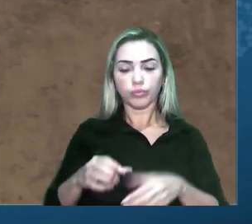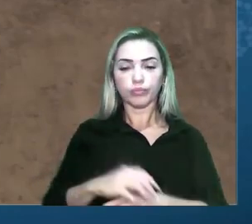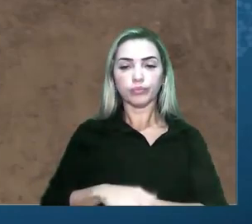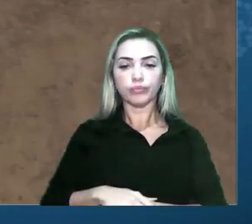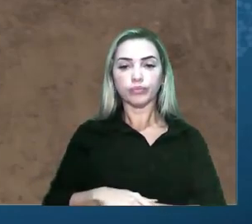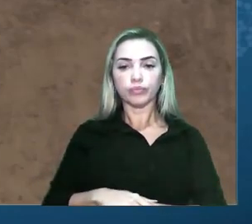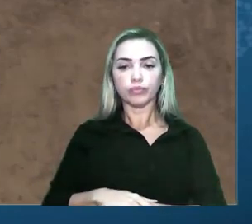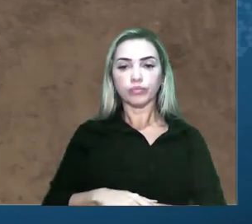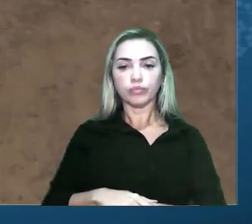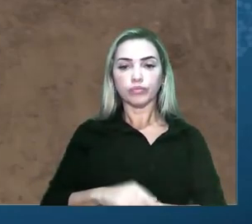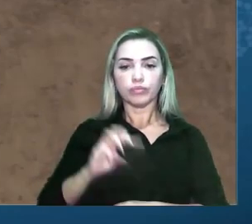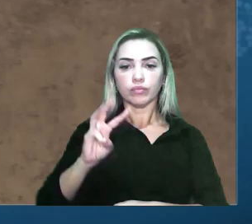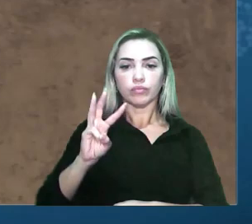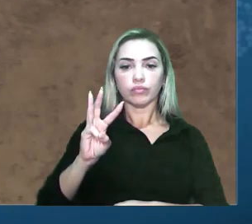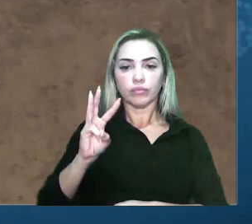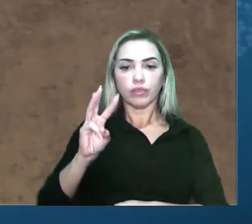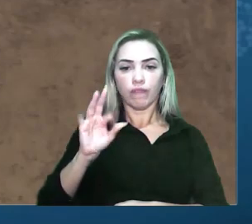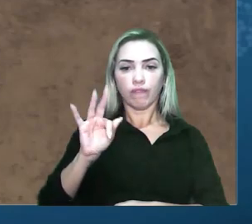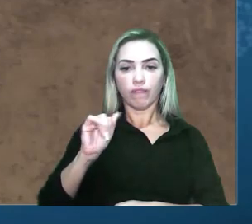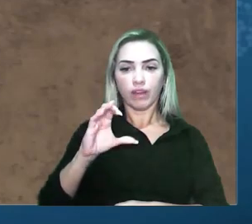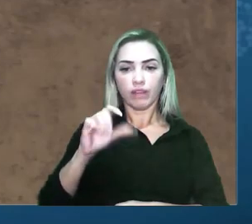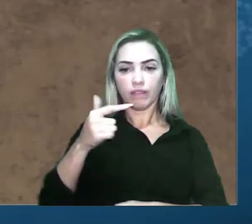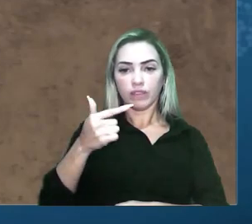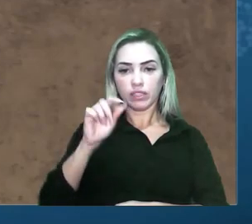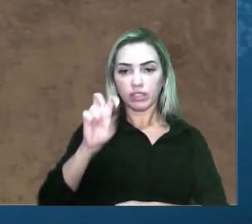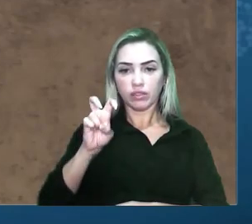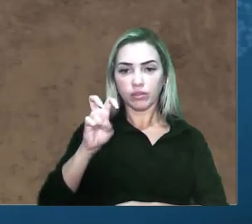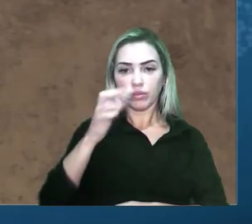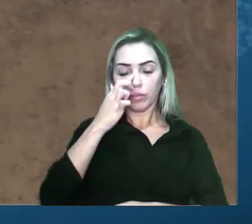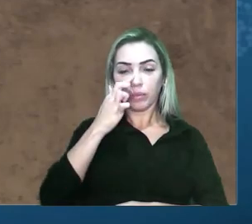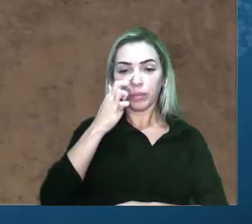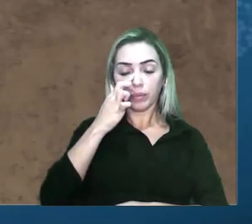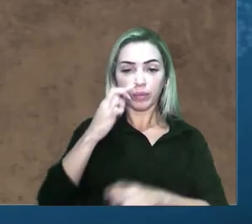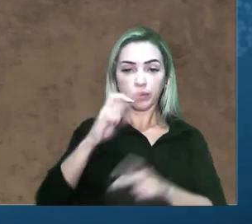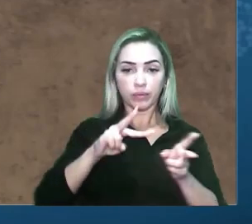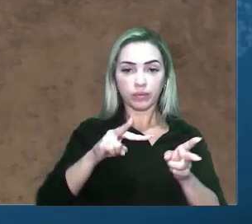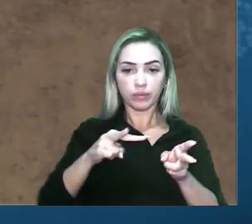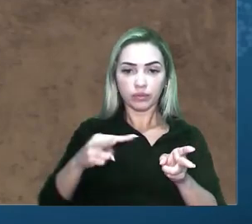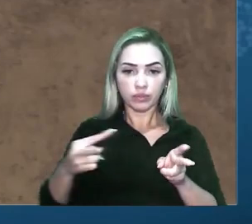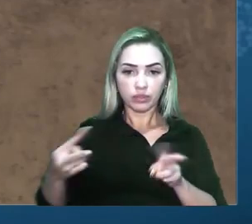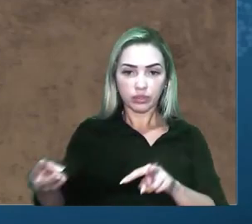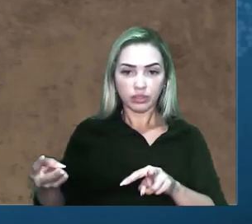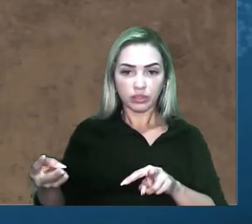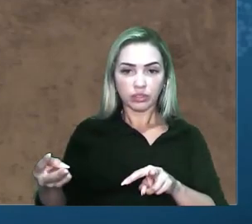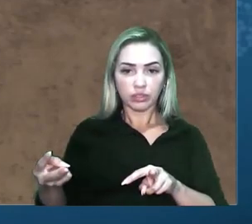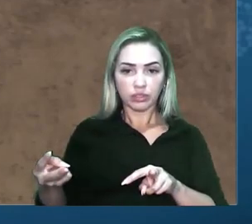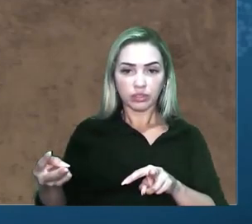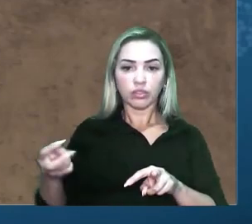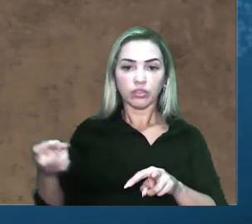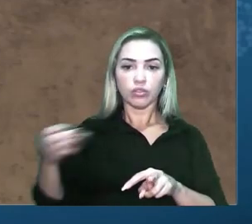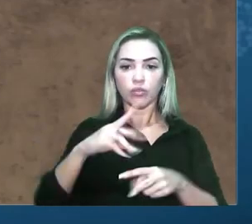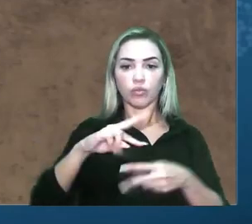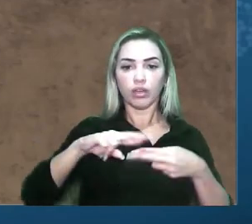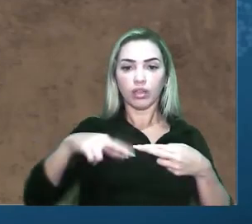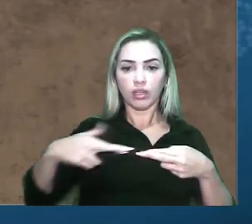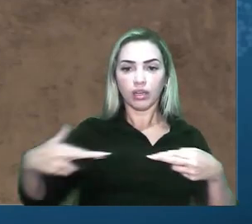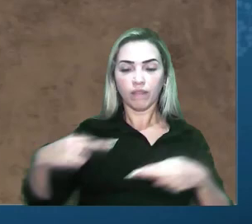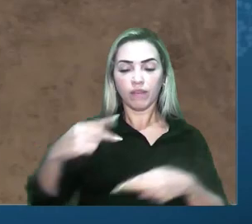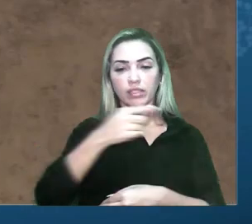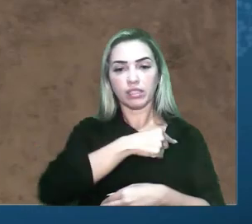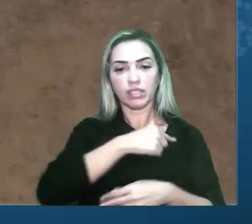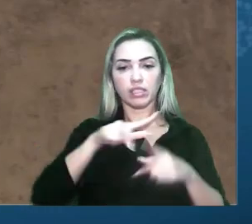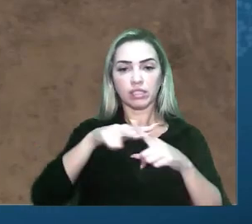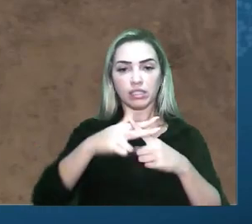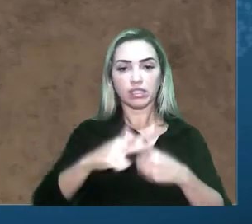é o VAC-25, In Vitro Transcription of mRNA Vaccine Synthesis Steps,